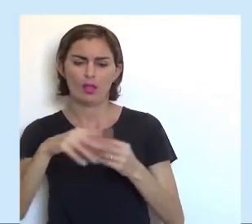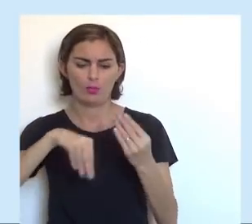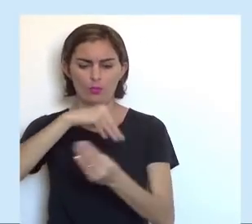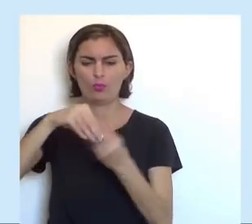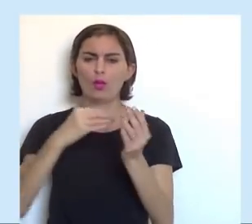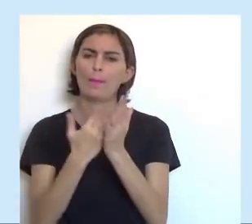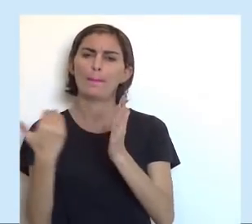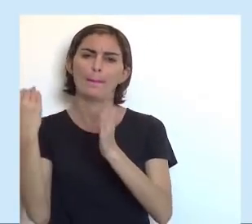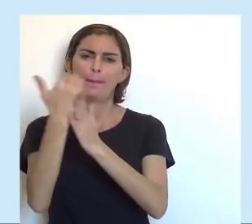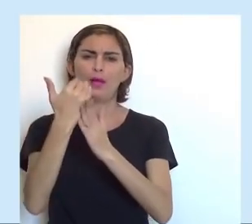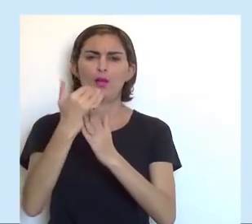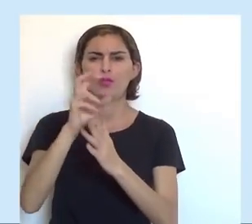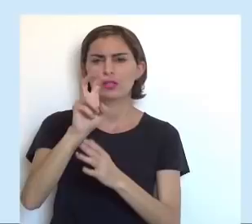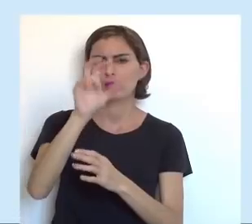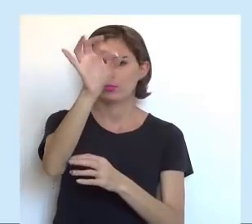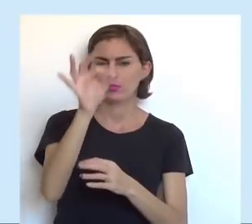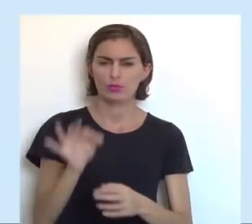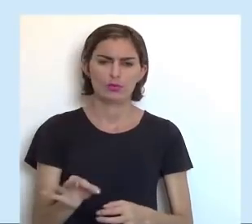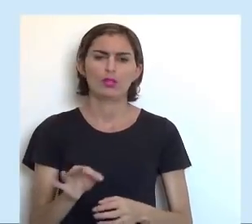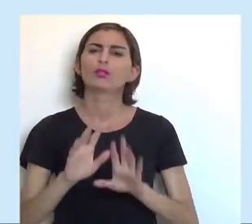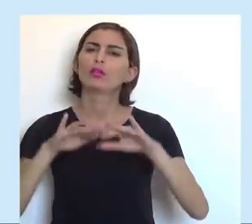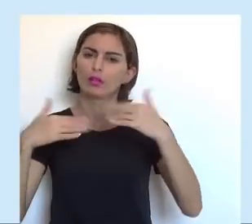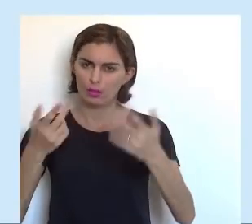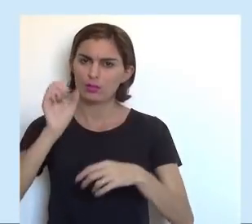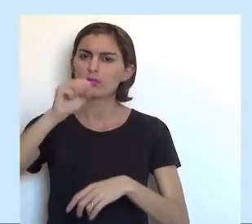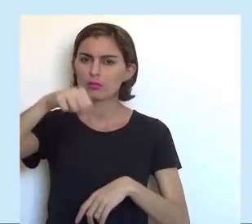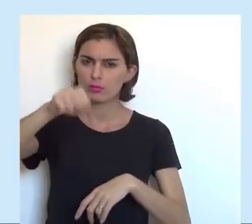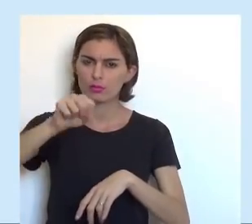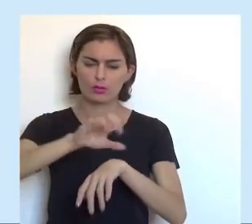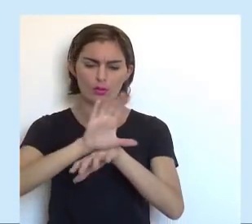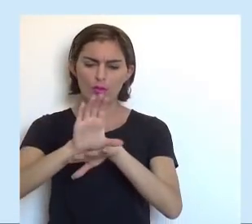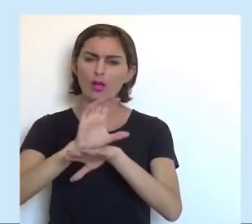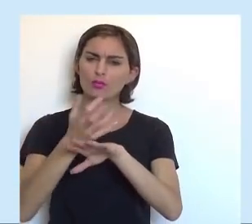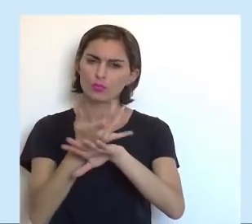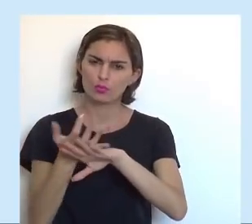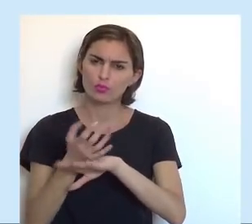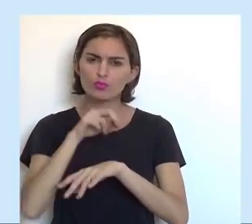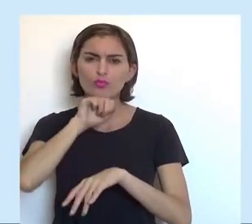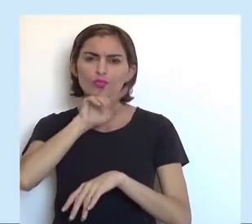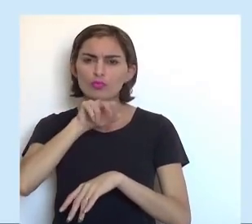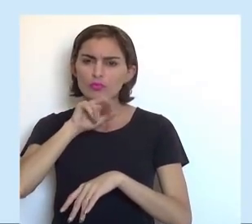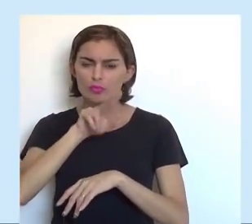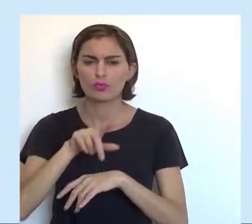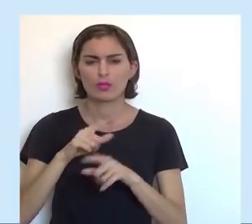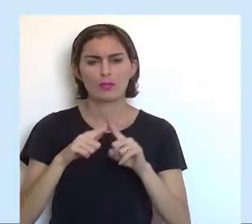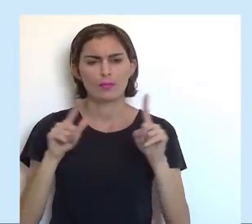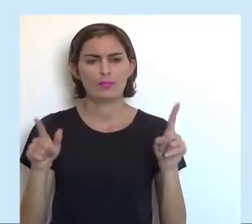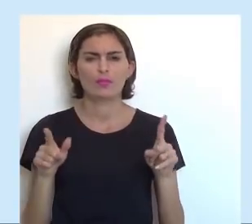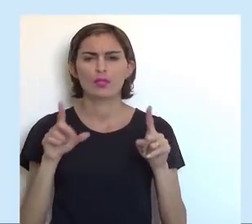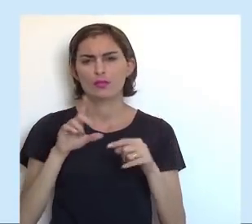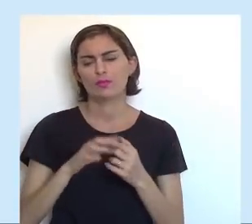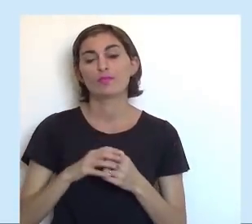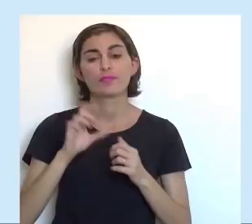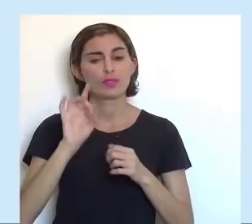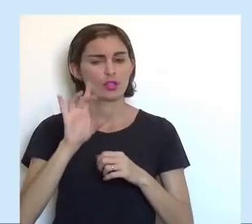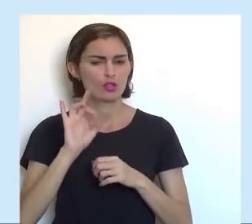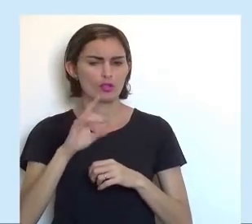uma concentração maior do que 5%, aí o gás carbônico passa a ser tóxico. Mas o monóxido de